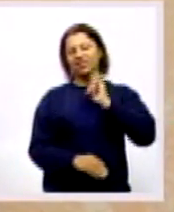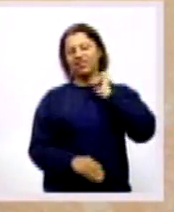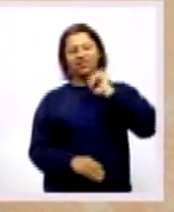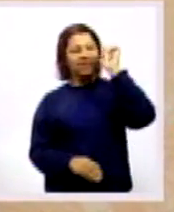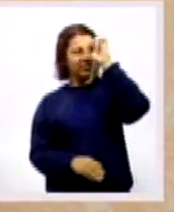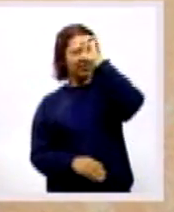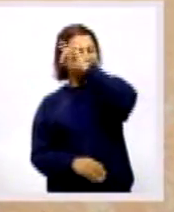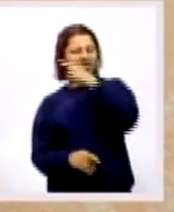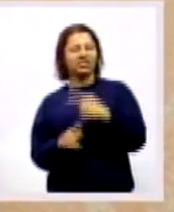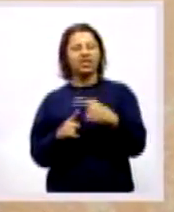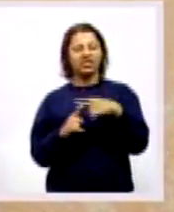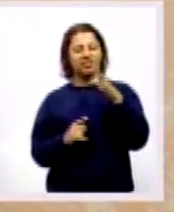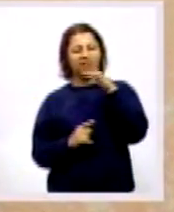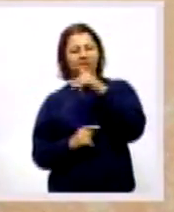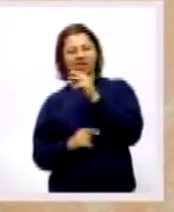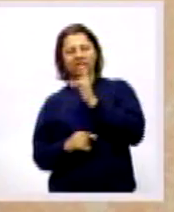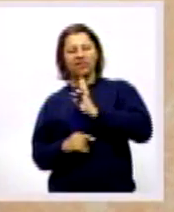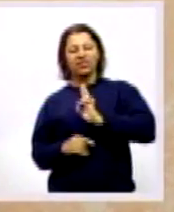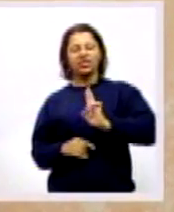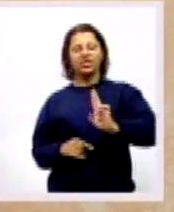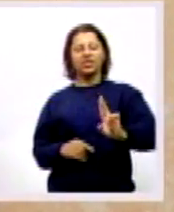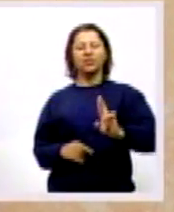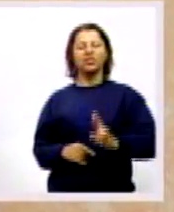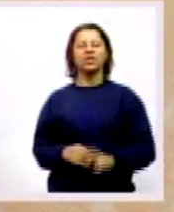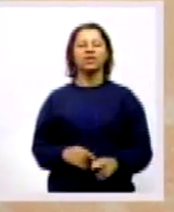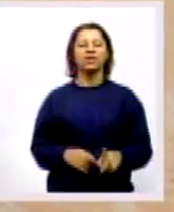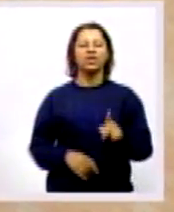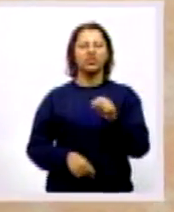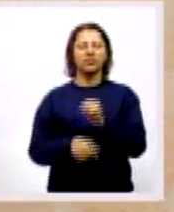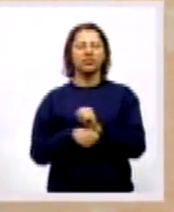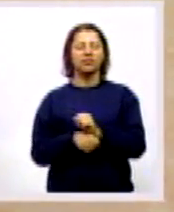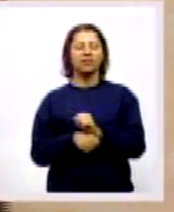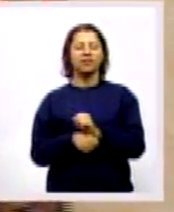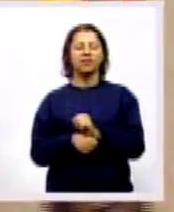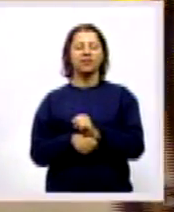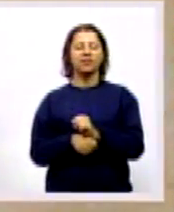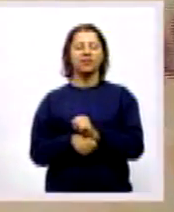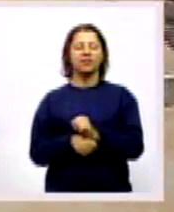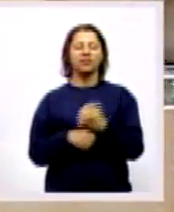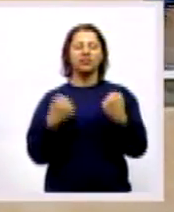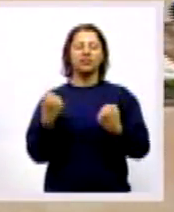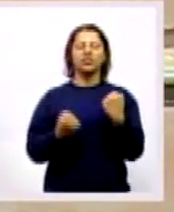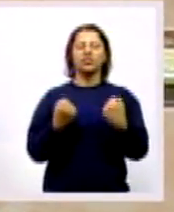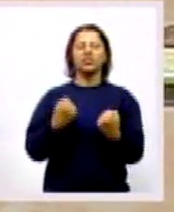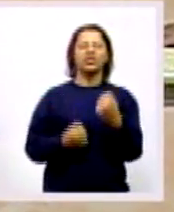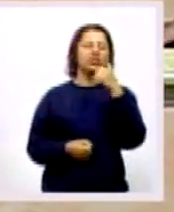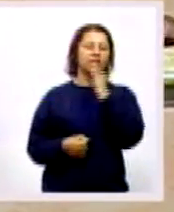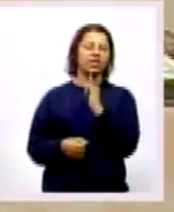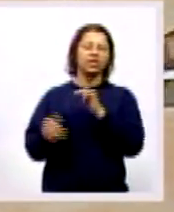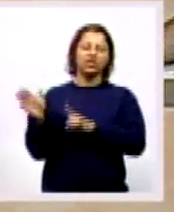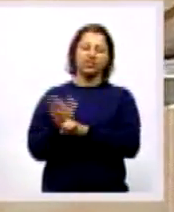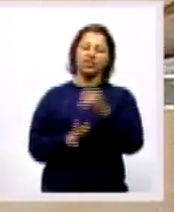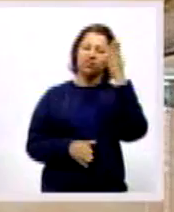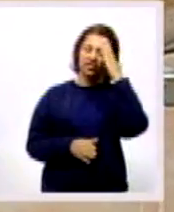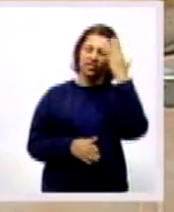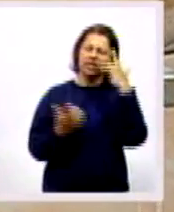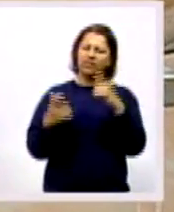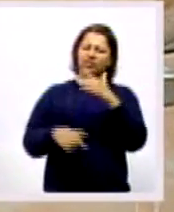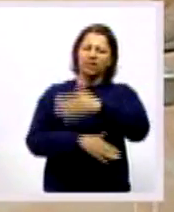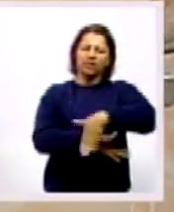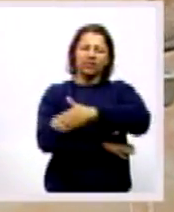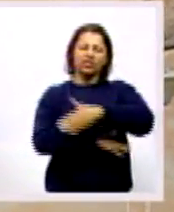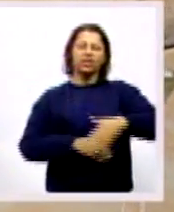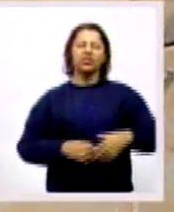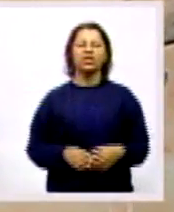Porque demora para responder. Você para o carro, abre a janela e fala assim: minha senhora, só sabe onde é a rua fulano, tá, lá, lá,